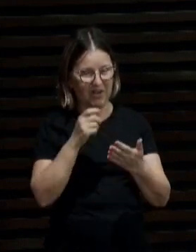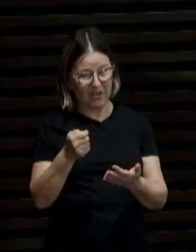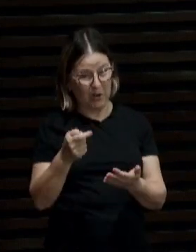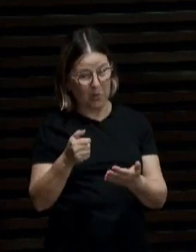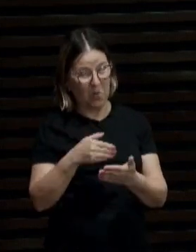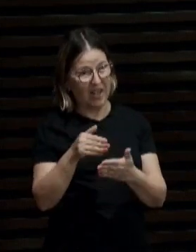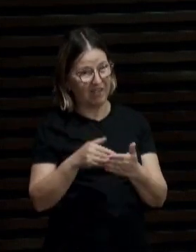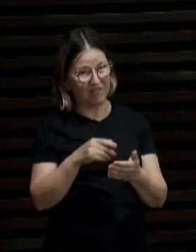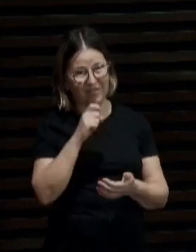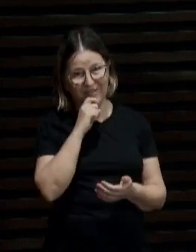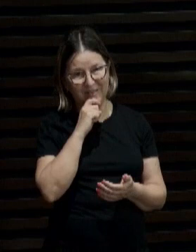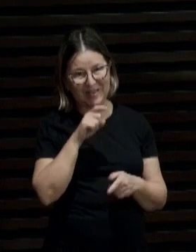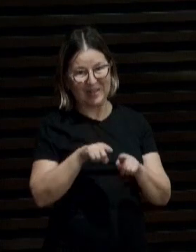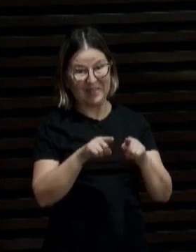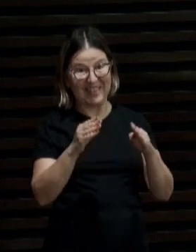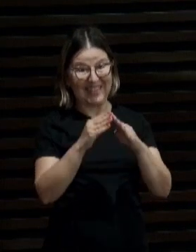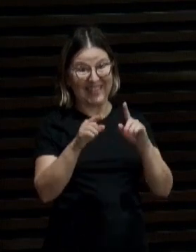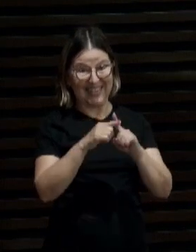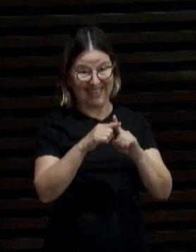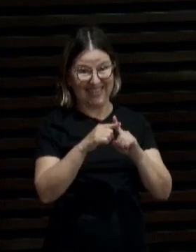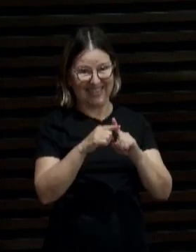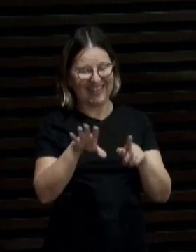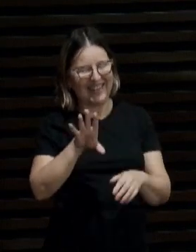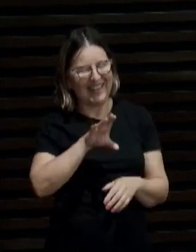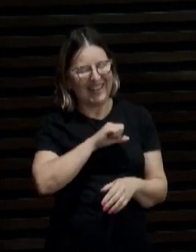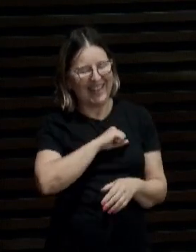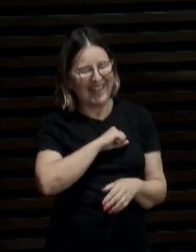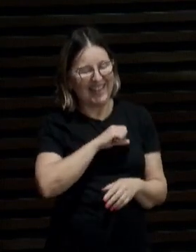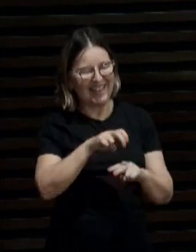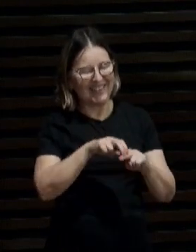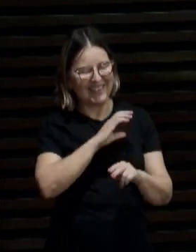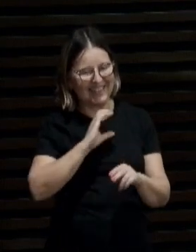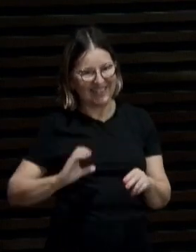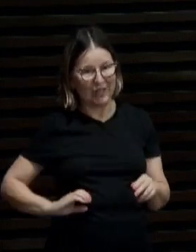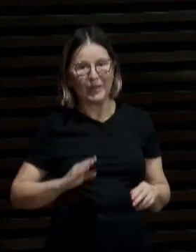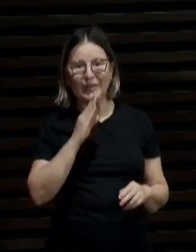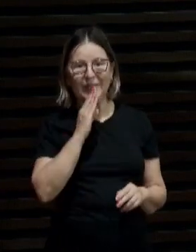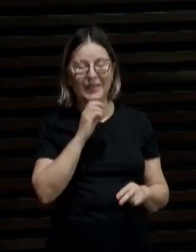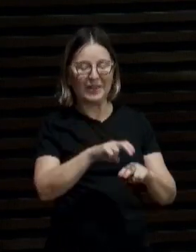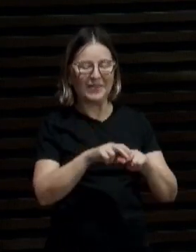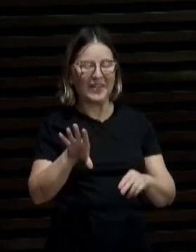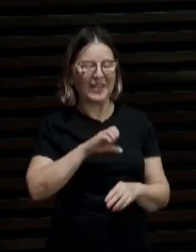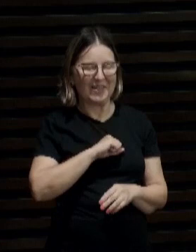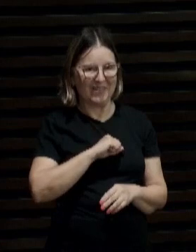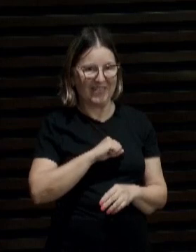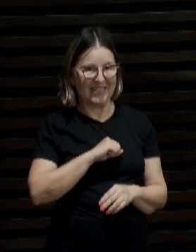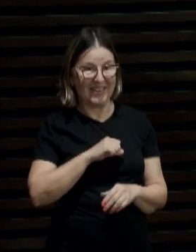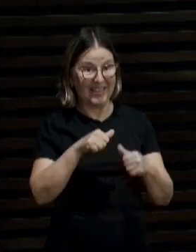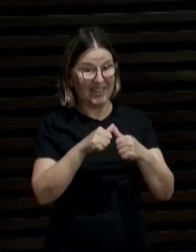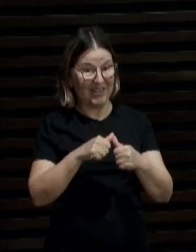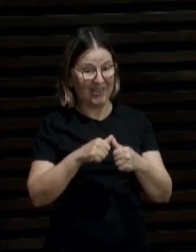igreja amada de Cristo seria conhecida pelo amor, e assim será até o fim.